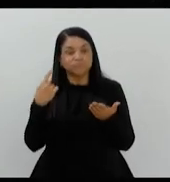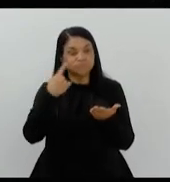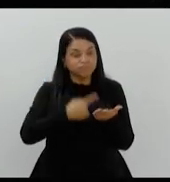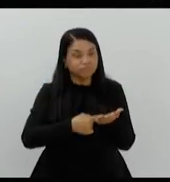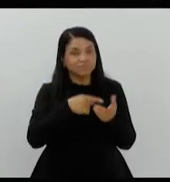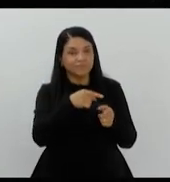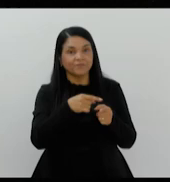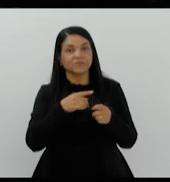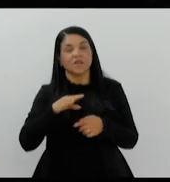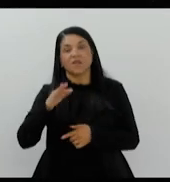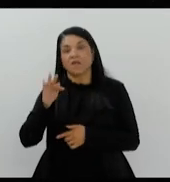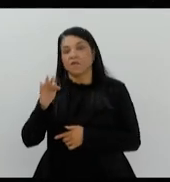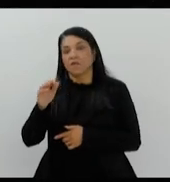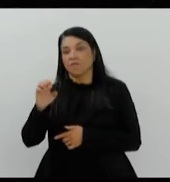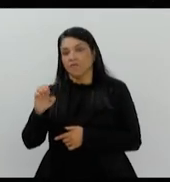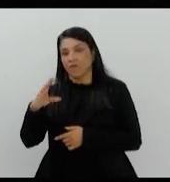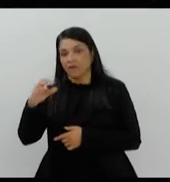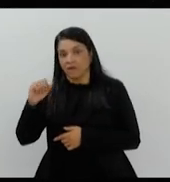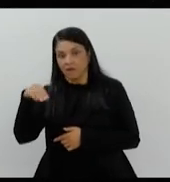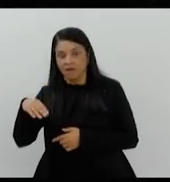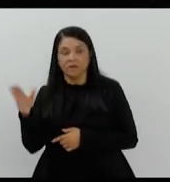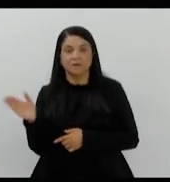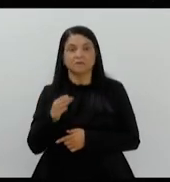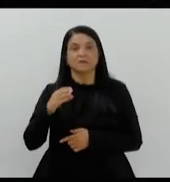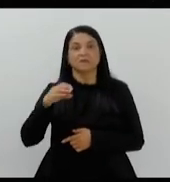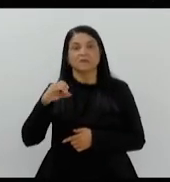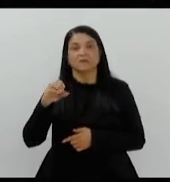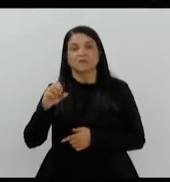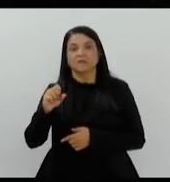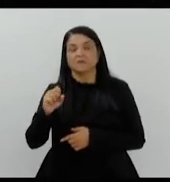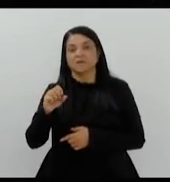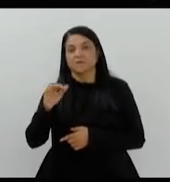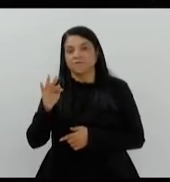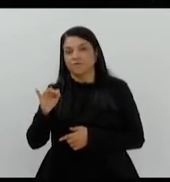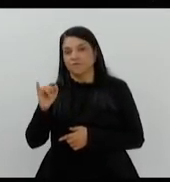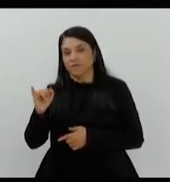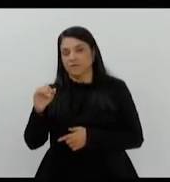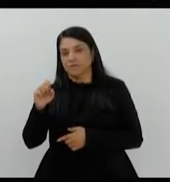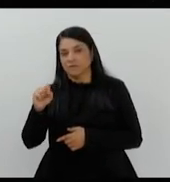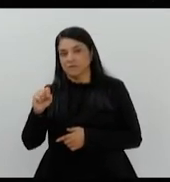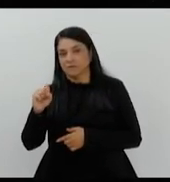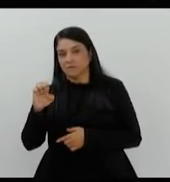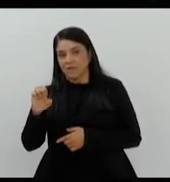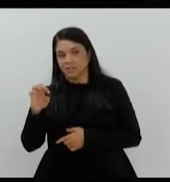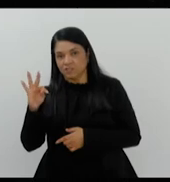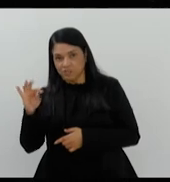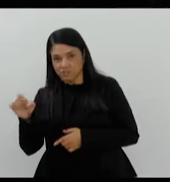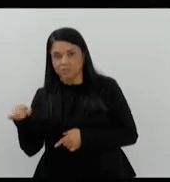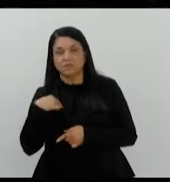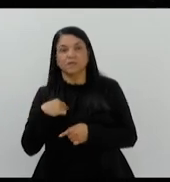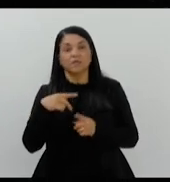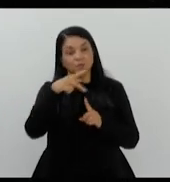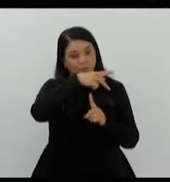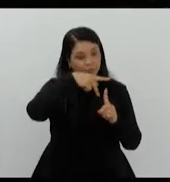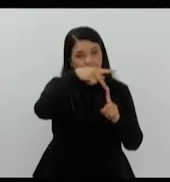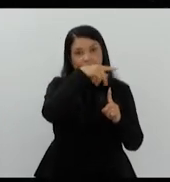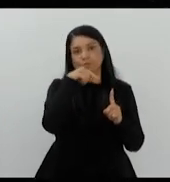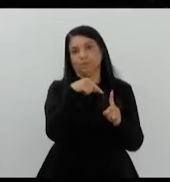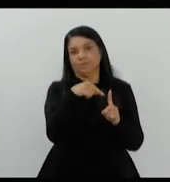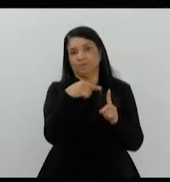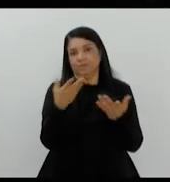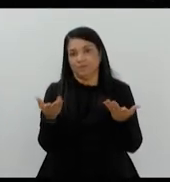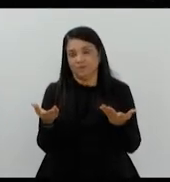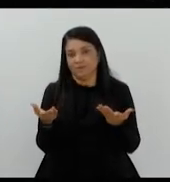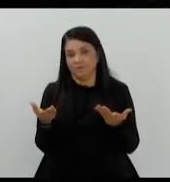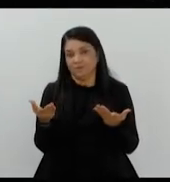com o FISED e, principalmente, com o Fundo Único do Rio Previdência. Então, o